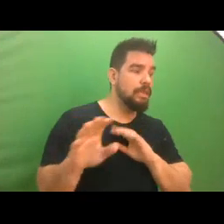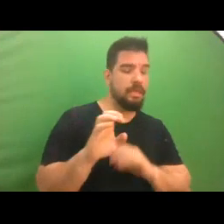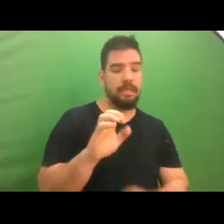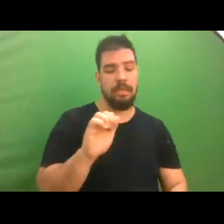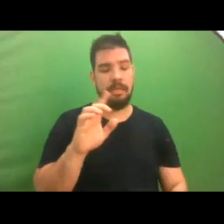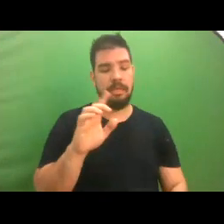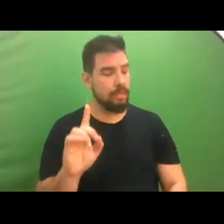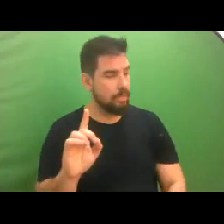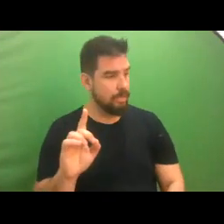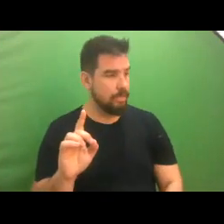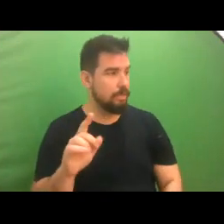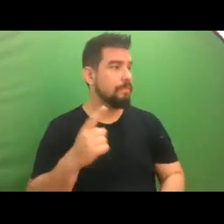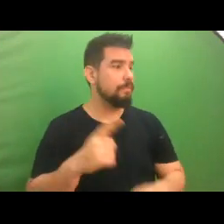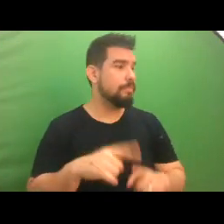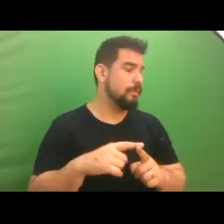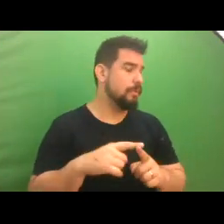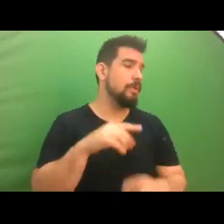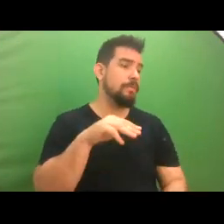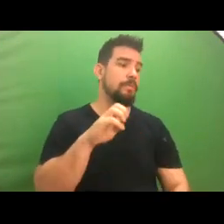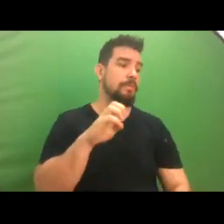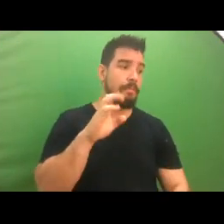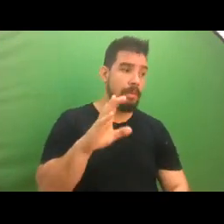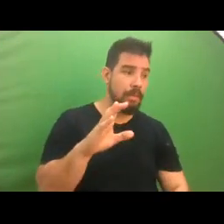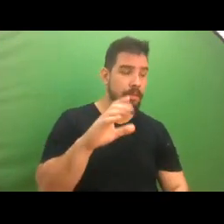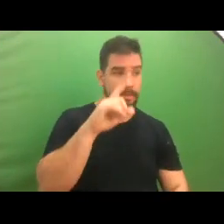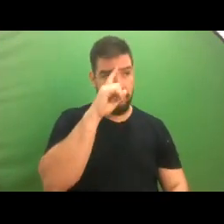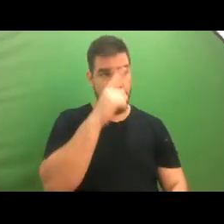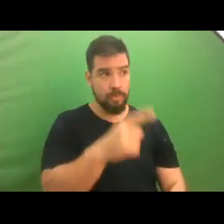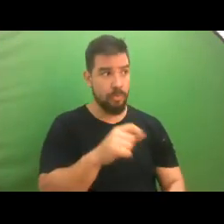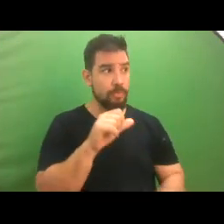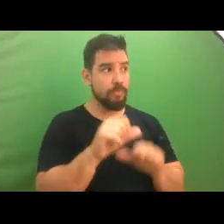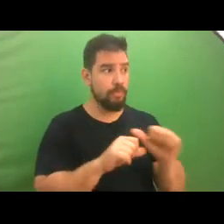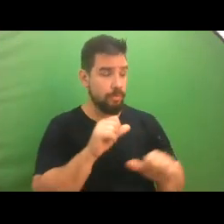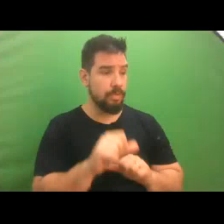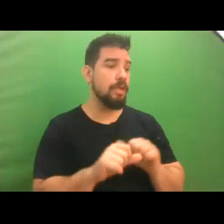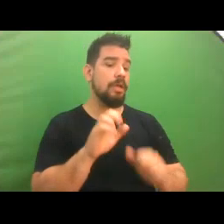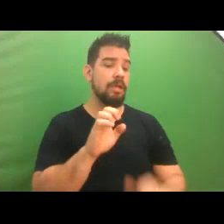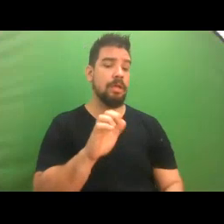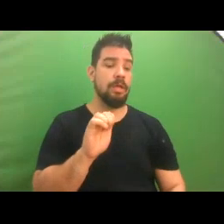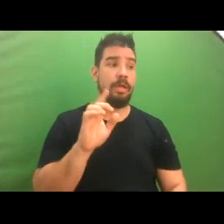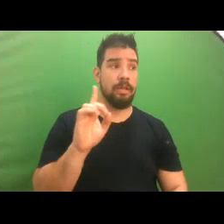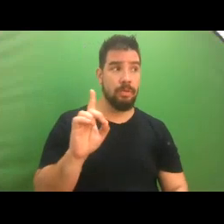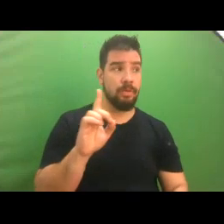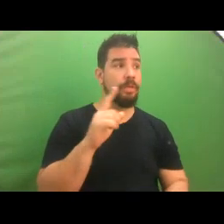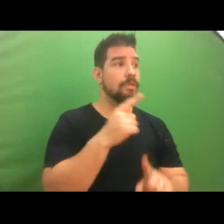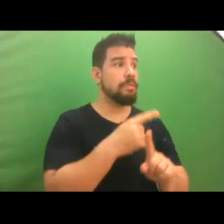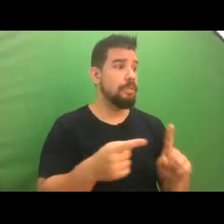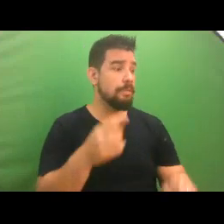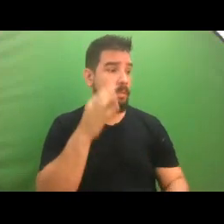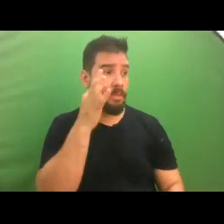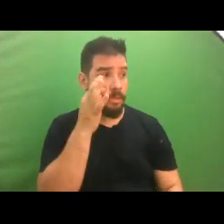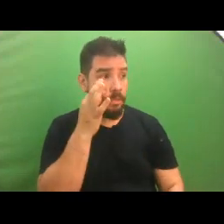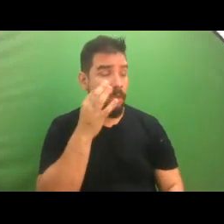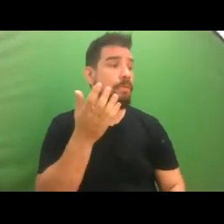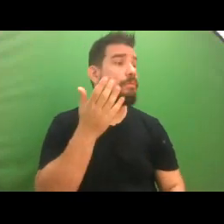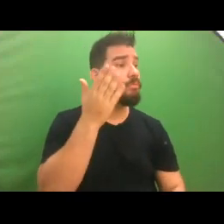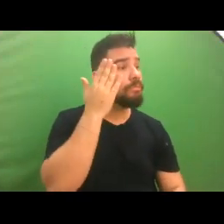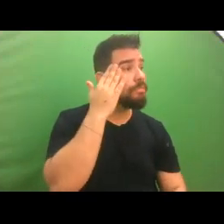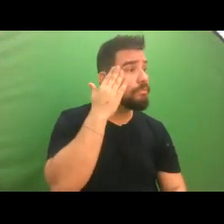da mudança do MEC, né? Porque aí o MEC modificou as aulas EAD, a maioria para semipresencial. Não sei se vai ser a partir de